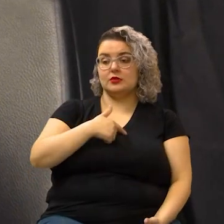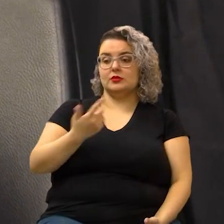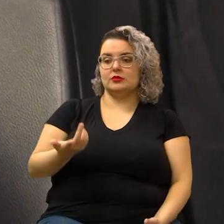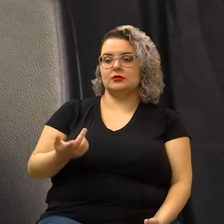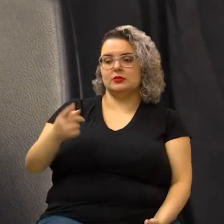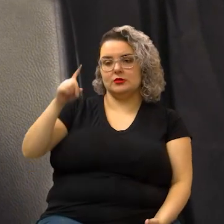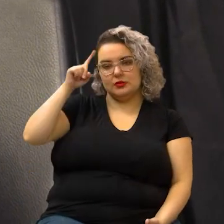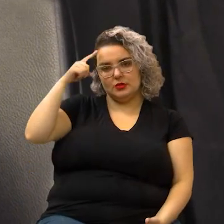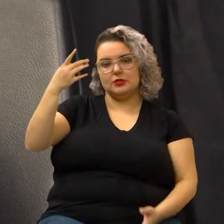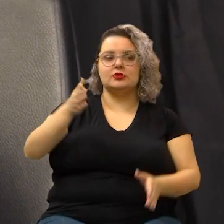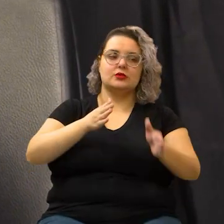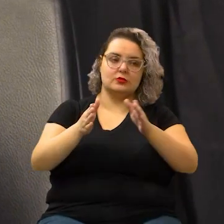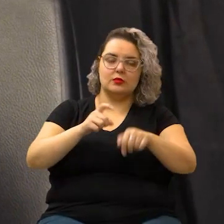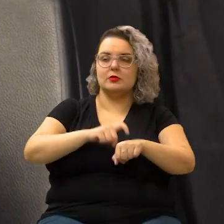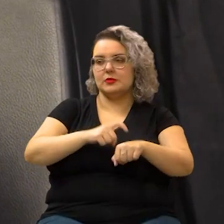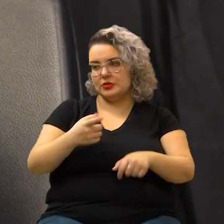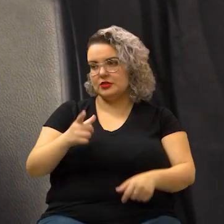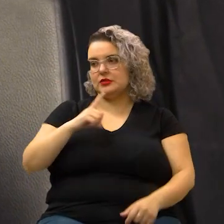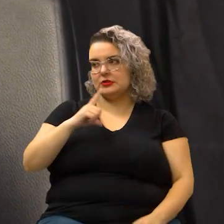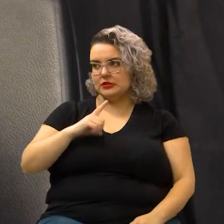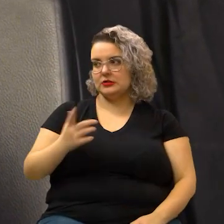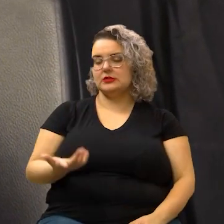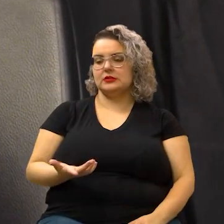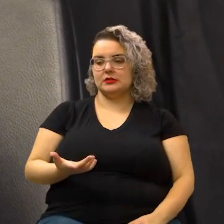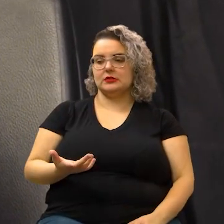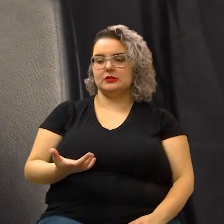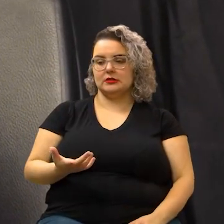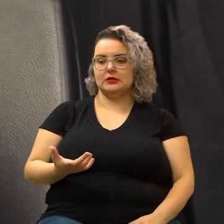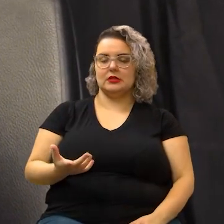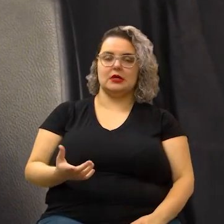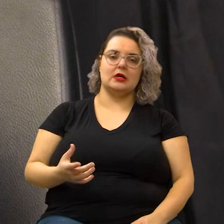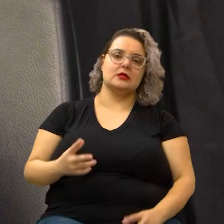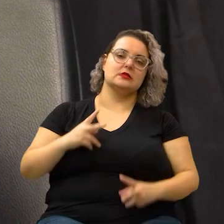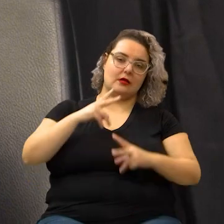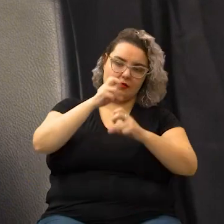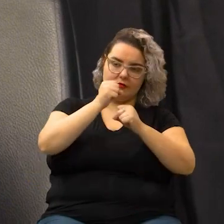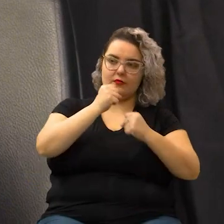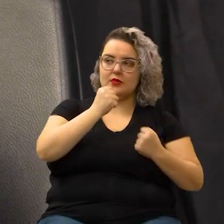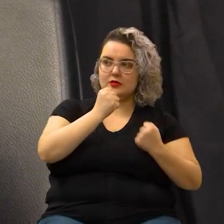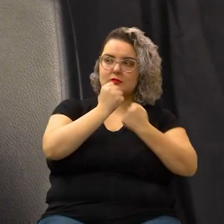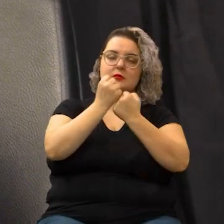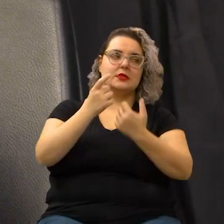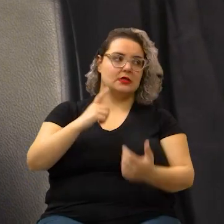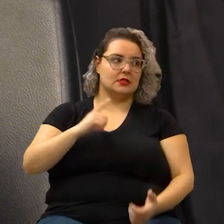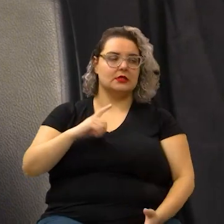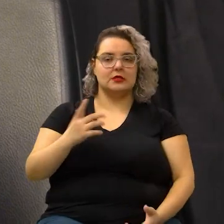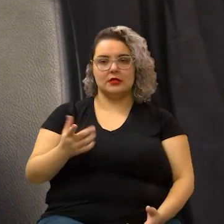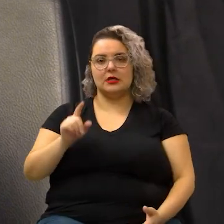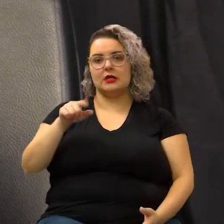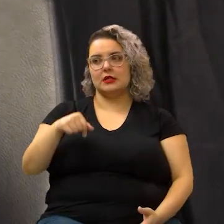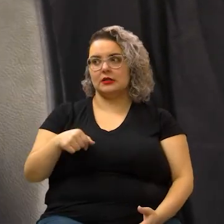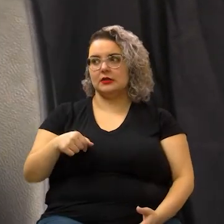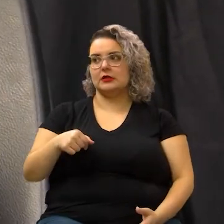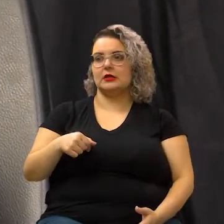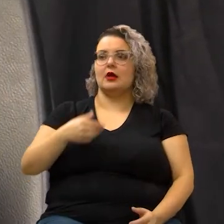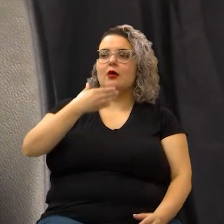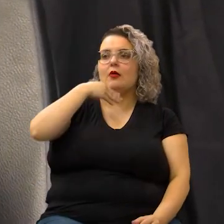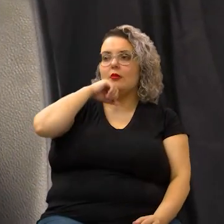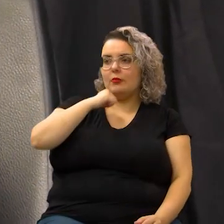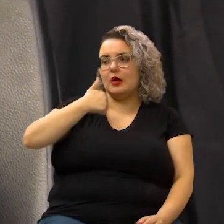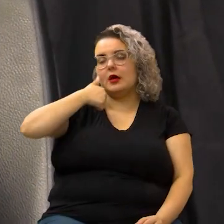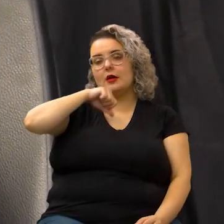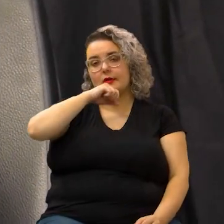importante em dias, momentos difíceis, a gente ter esse contraponto, né, pra gente se apoiar, que é a figura